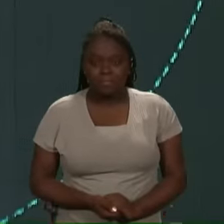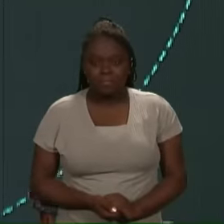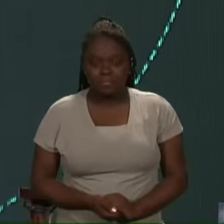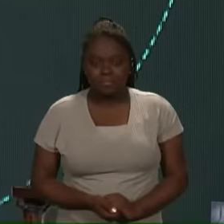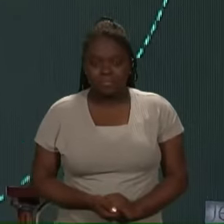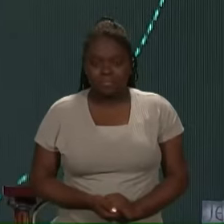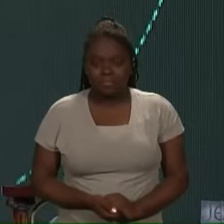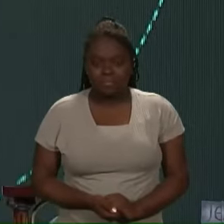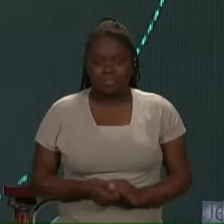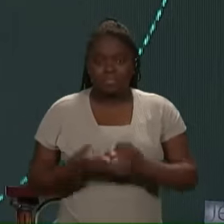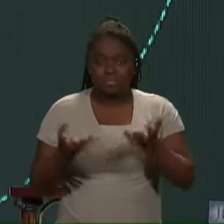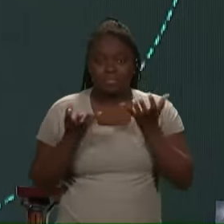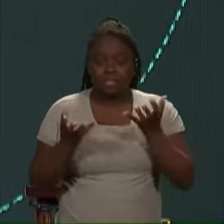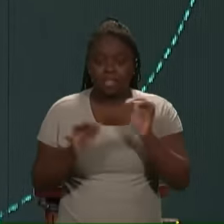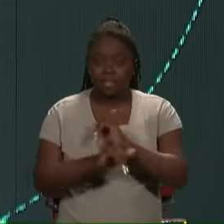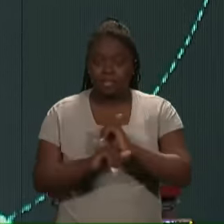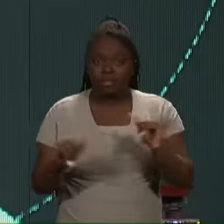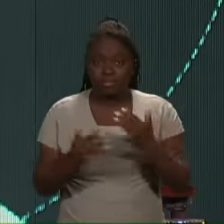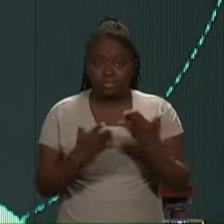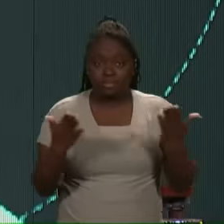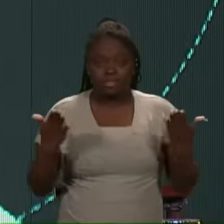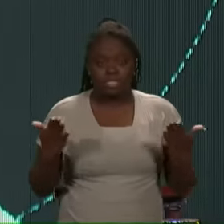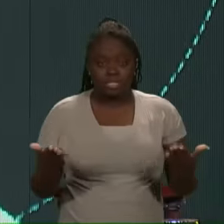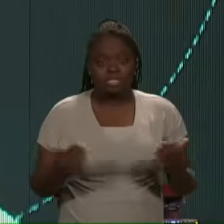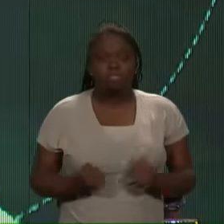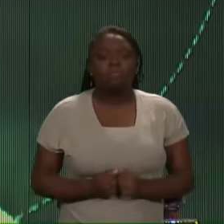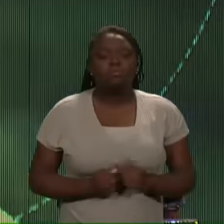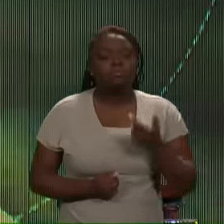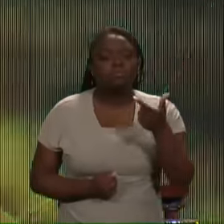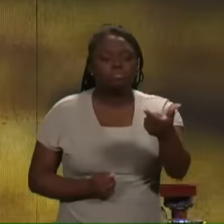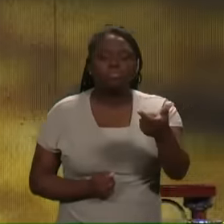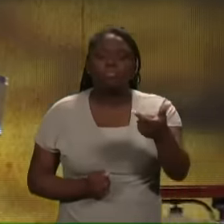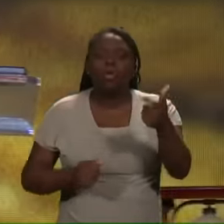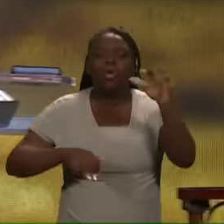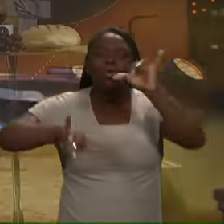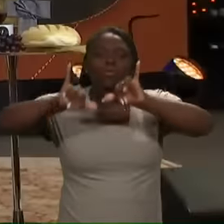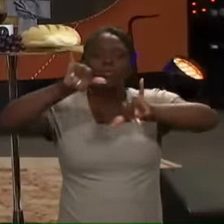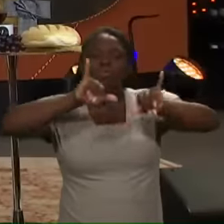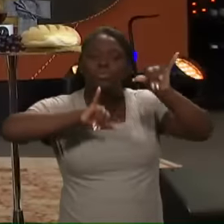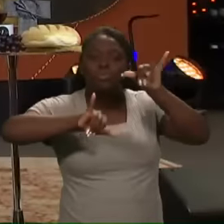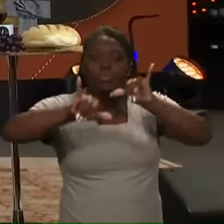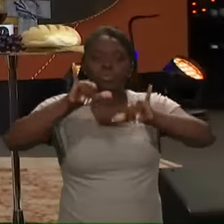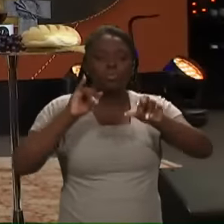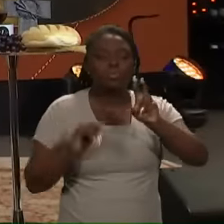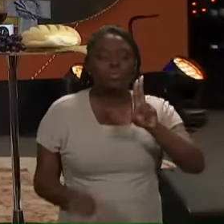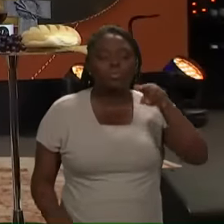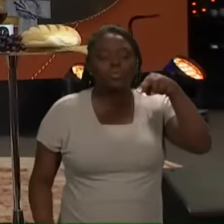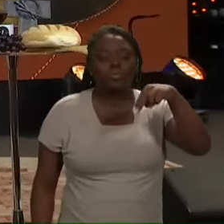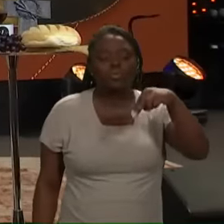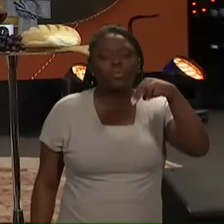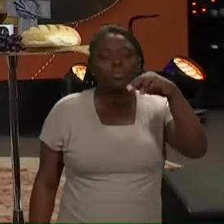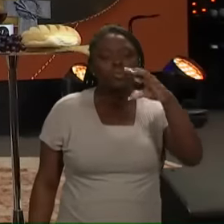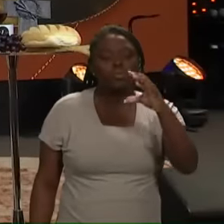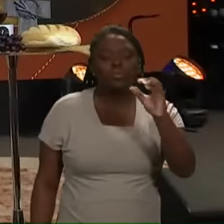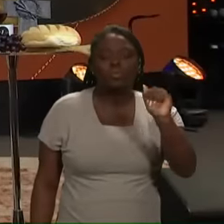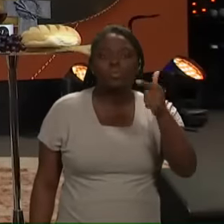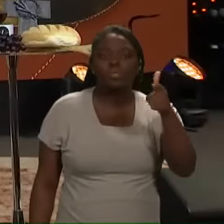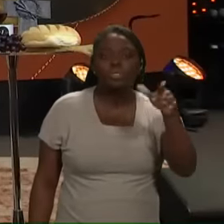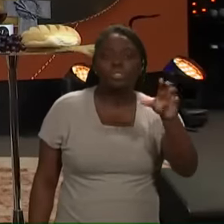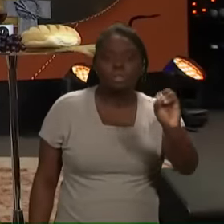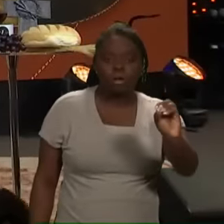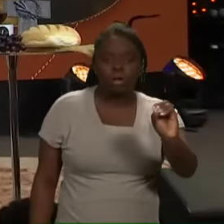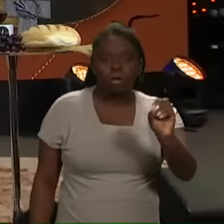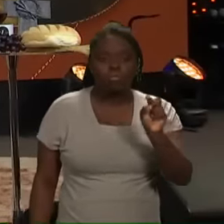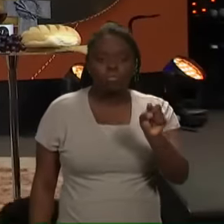Eu quero falar com vocês essa palavra, unção. Não é que uns são e outros não são. Unção